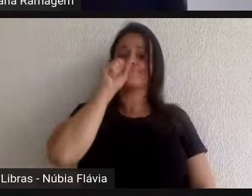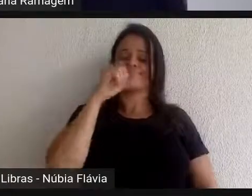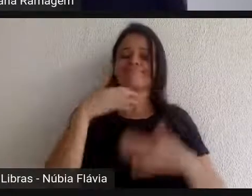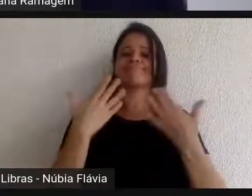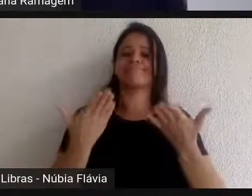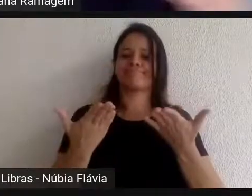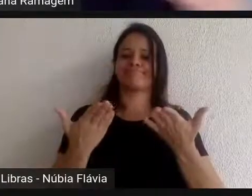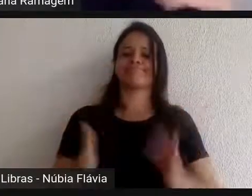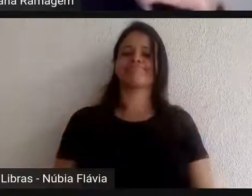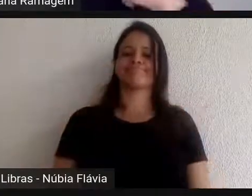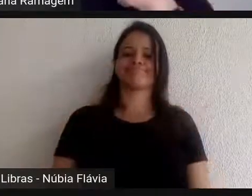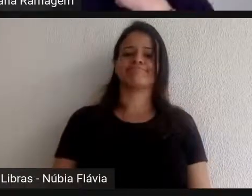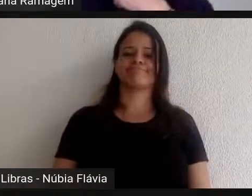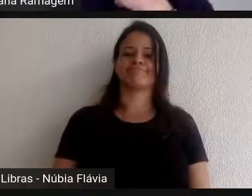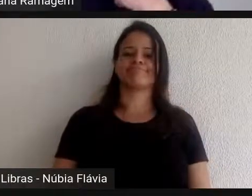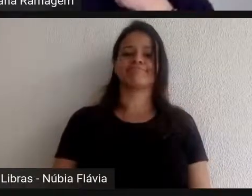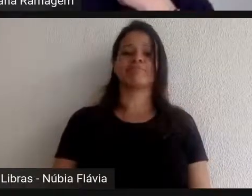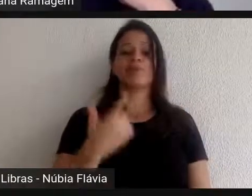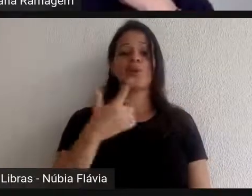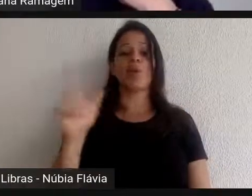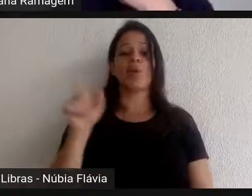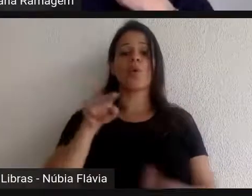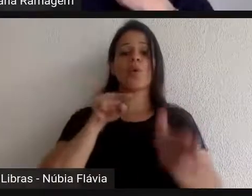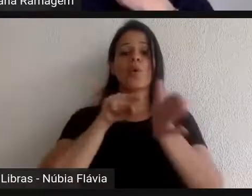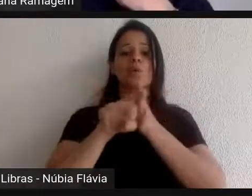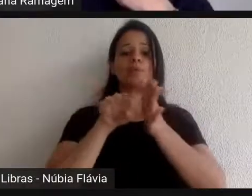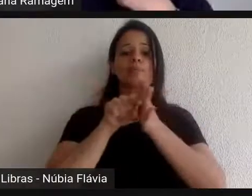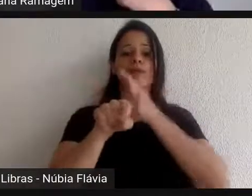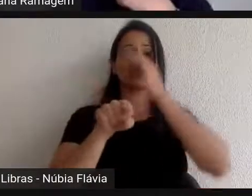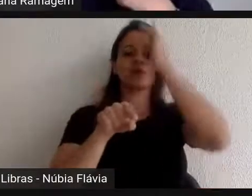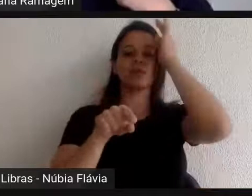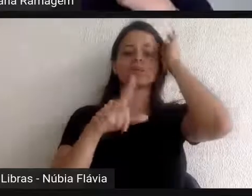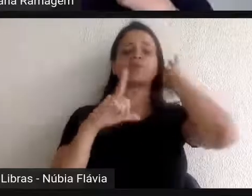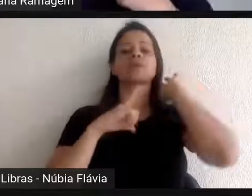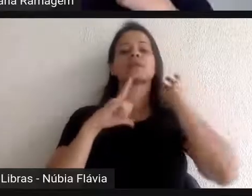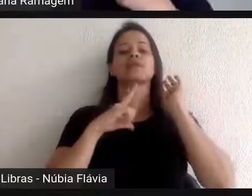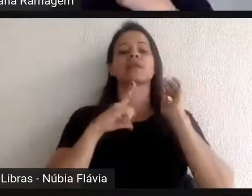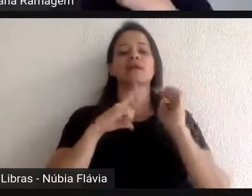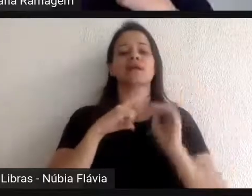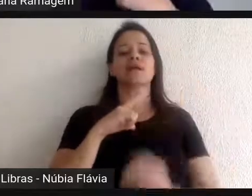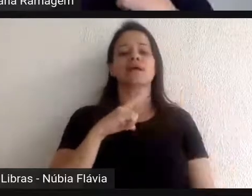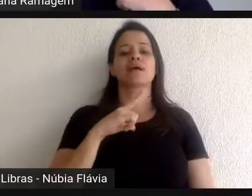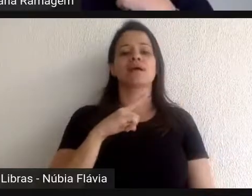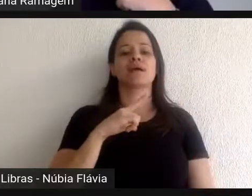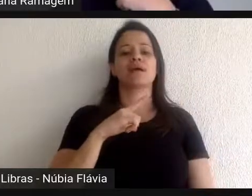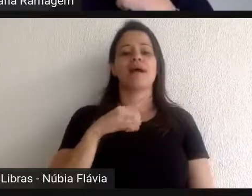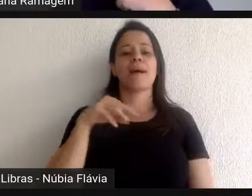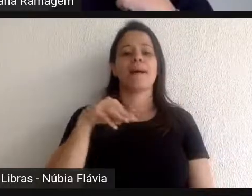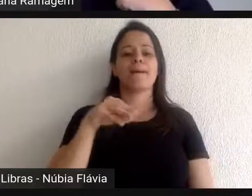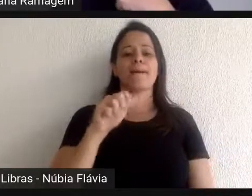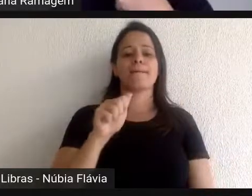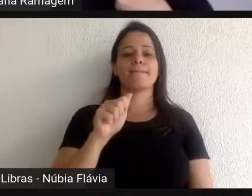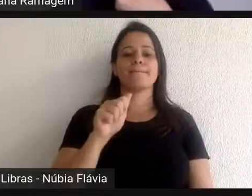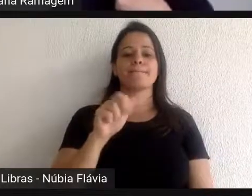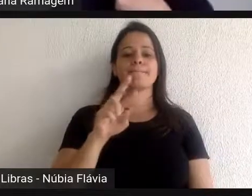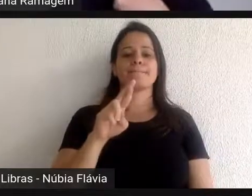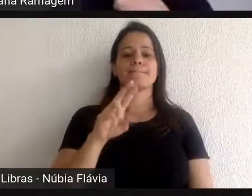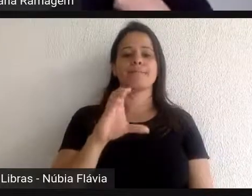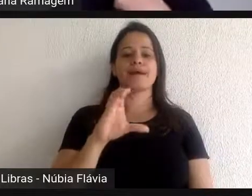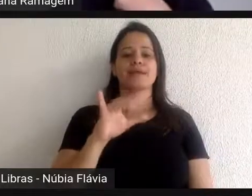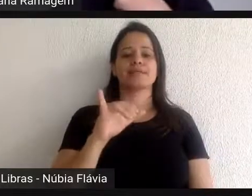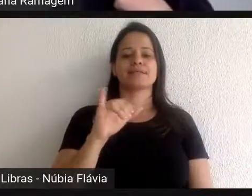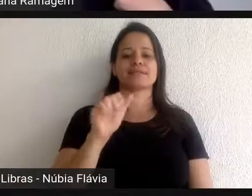Tem uma pergunta aqui, o excesso de é a pergunta da Márcia